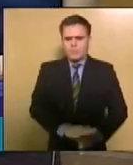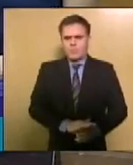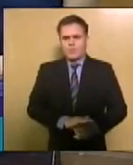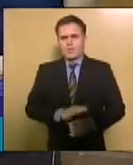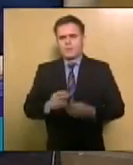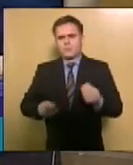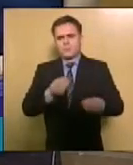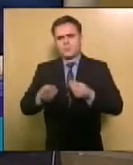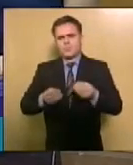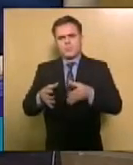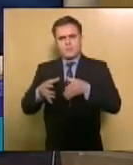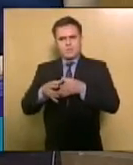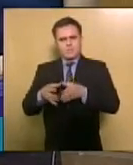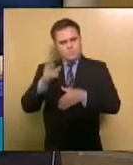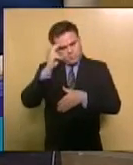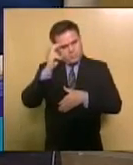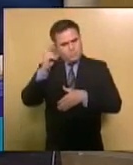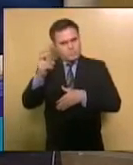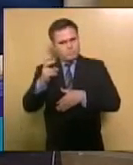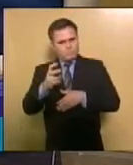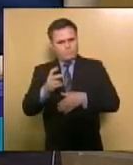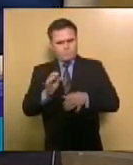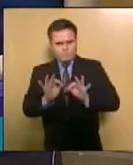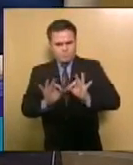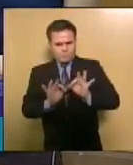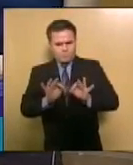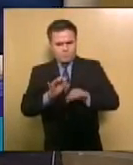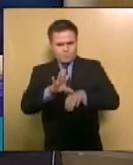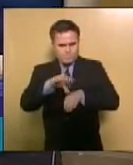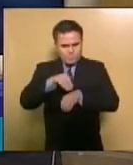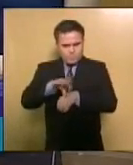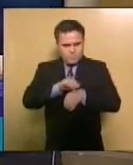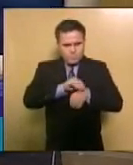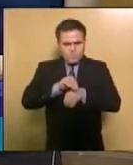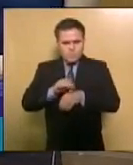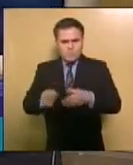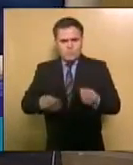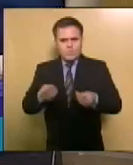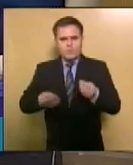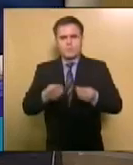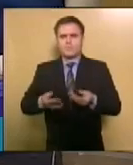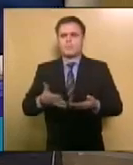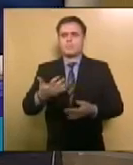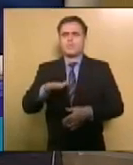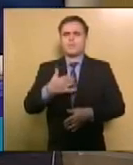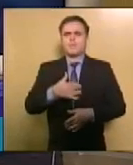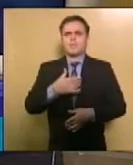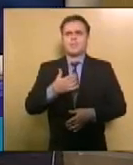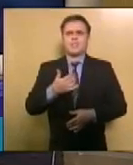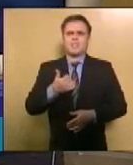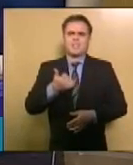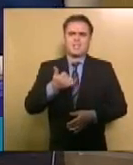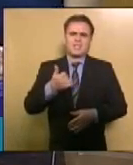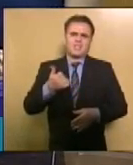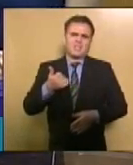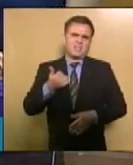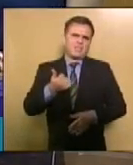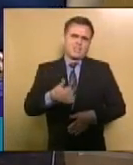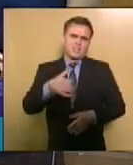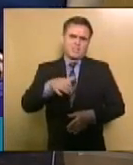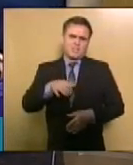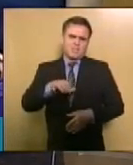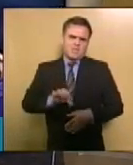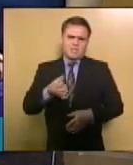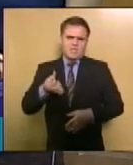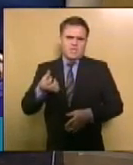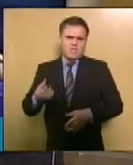a inteligência e informação por quê Porque a gente sabe também desde a década de 60 só para dar uma ideia e